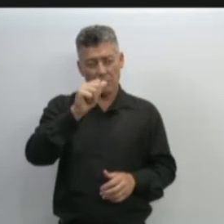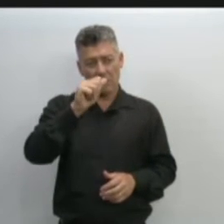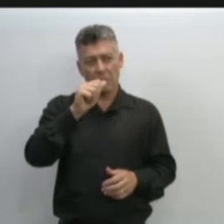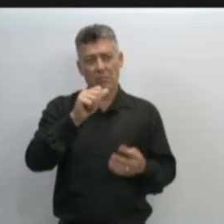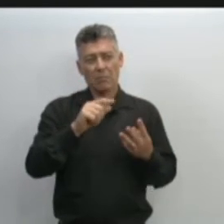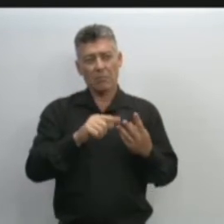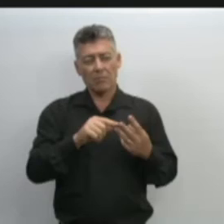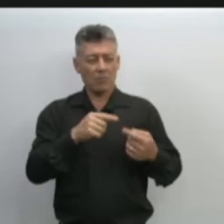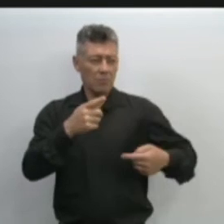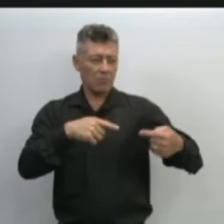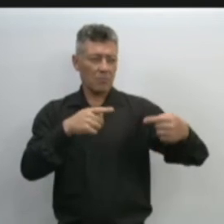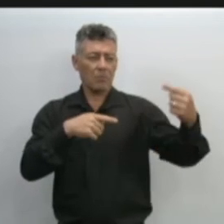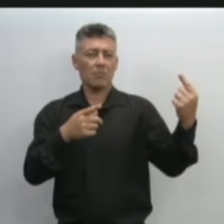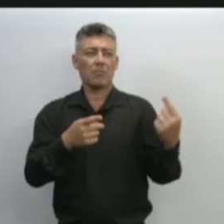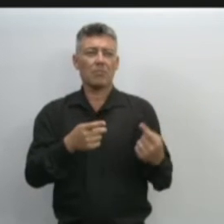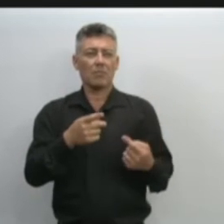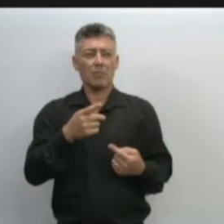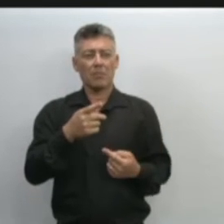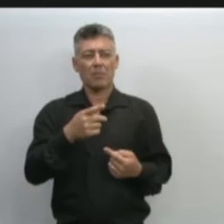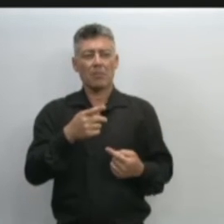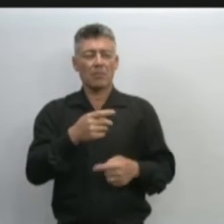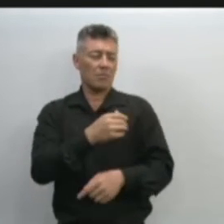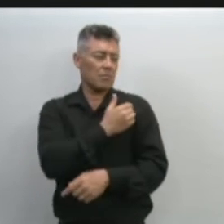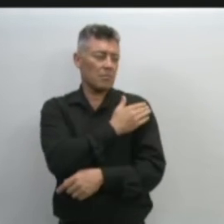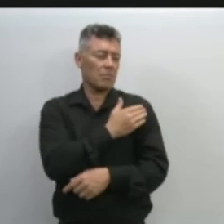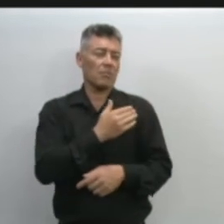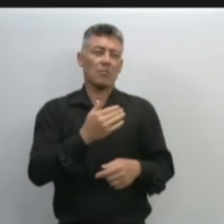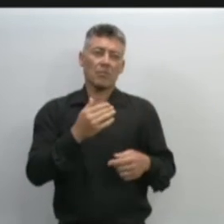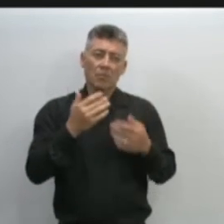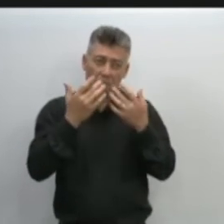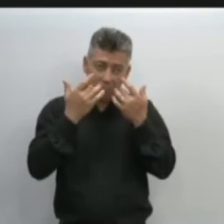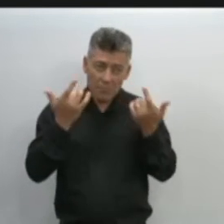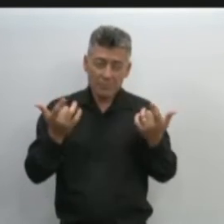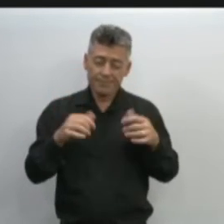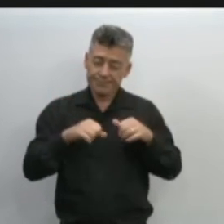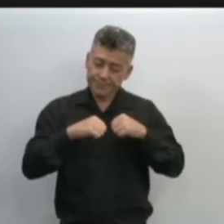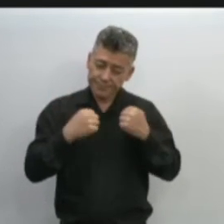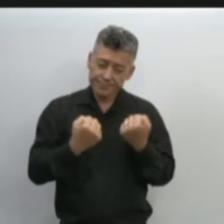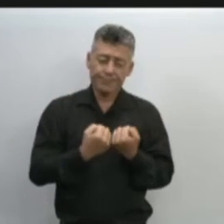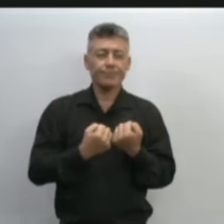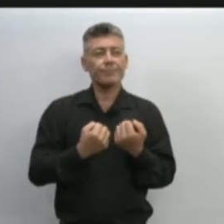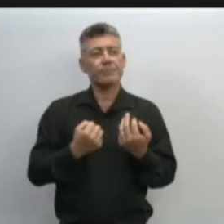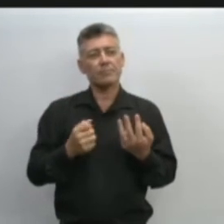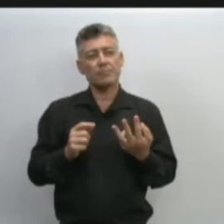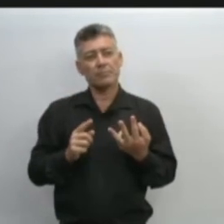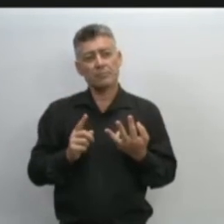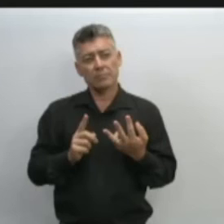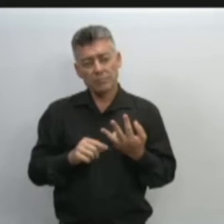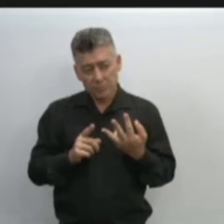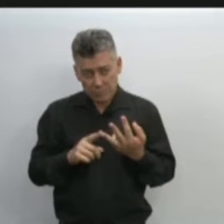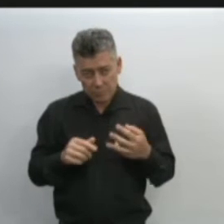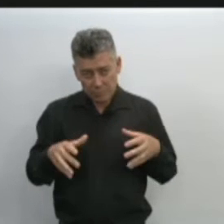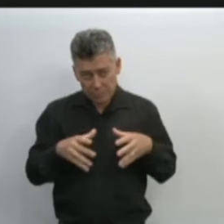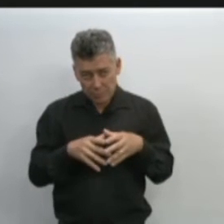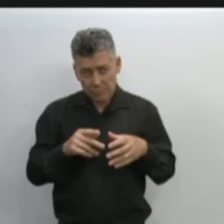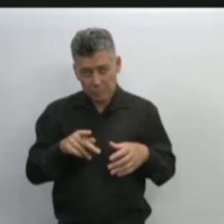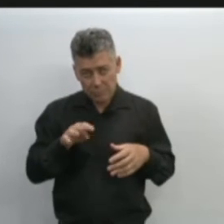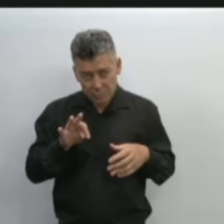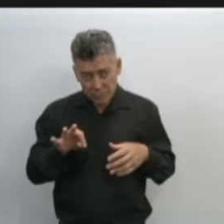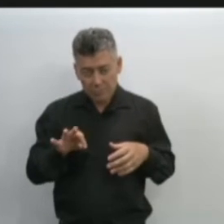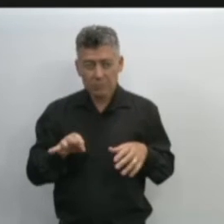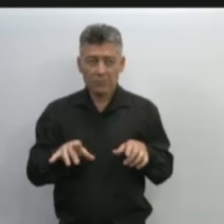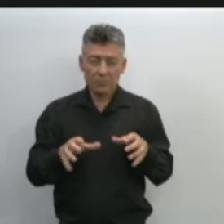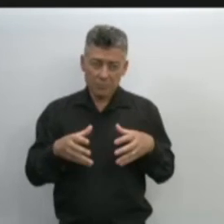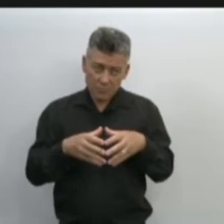racial. Foi construído a partir de seminários inclusive com a presença da nossa bancada do PT, não só do